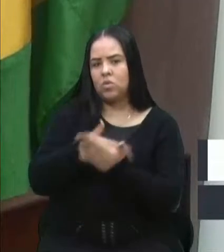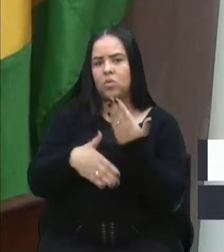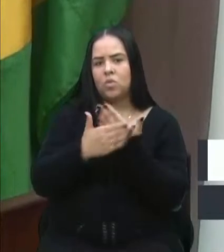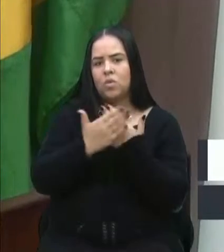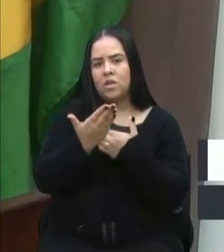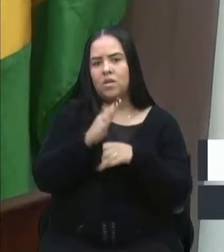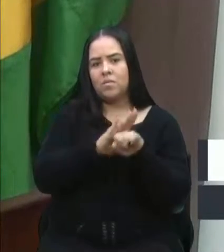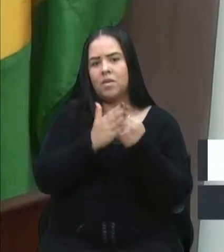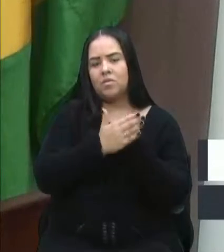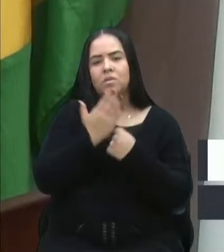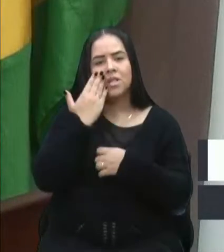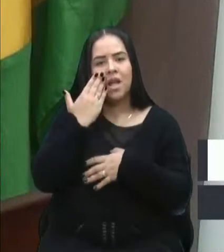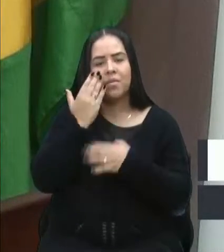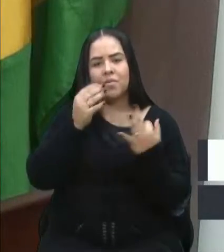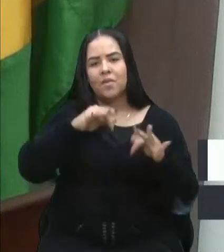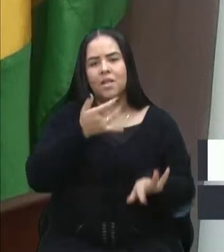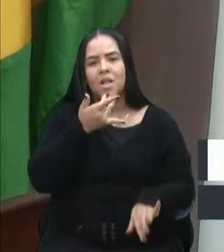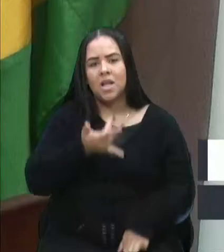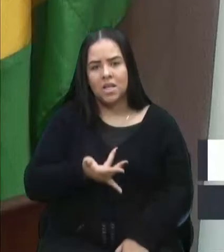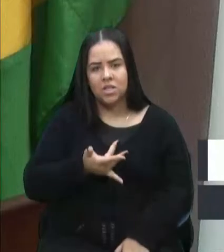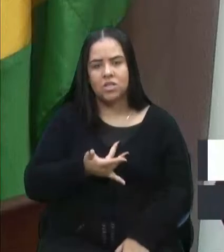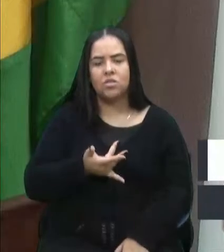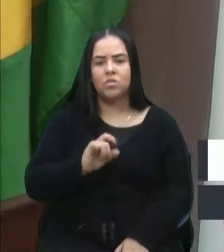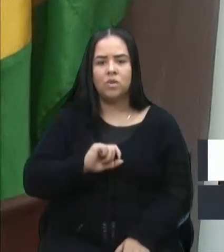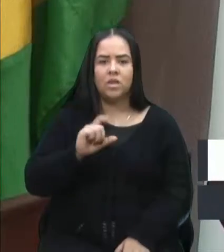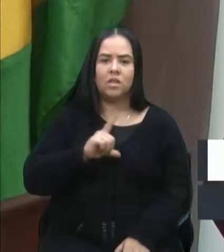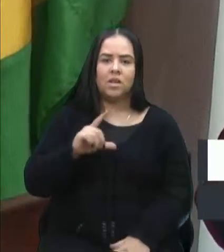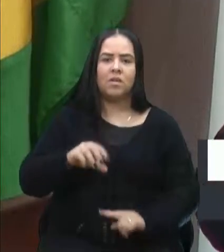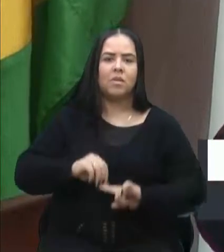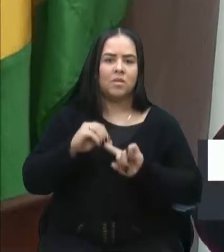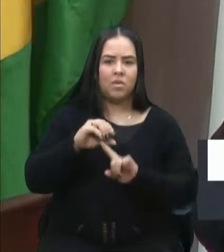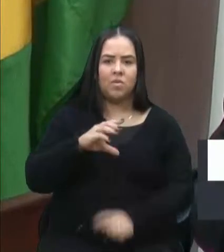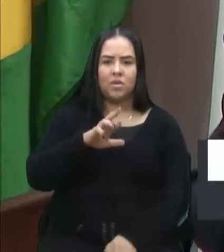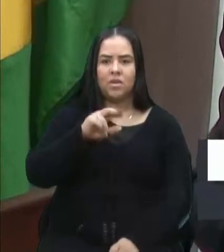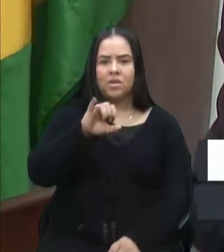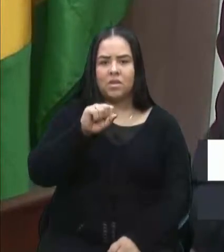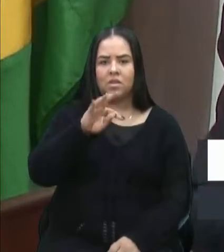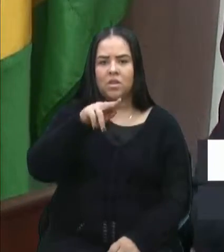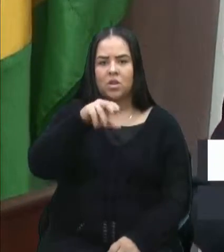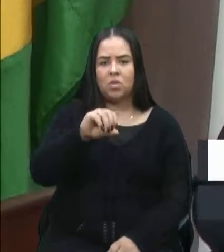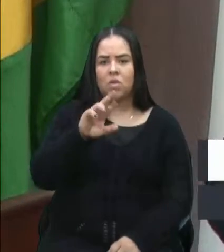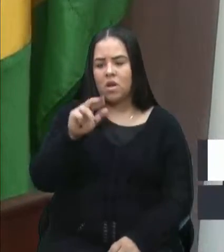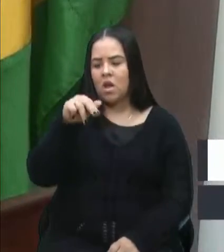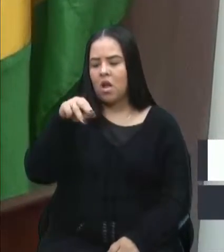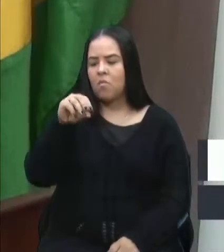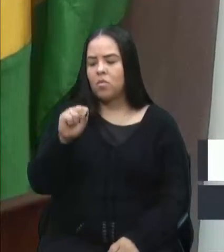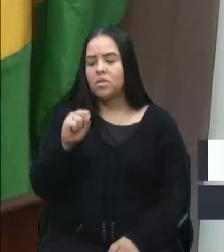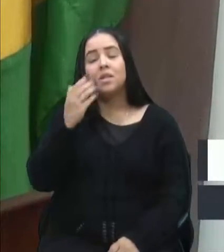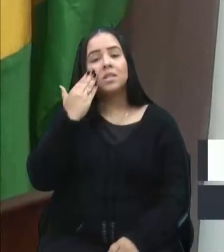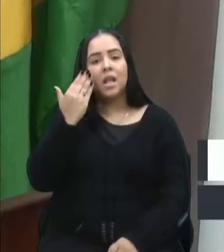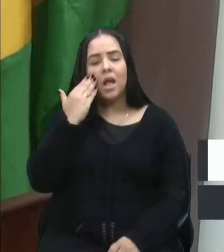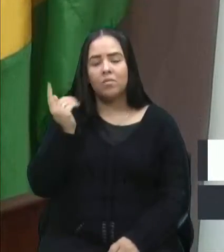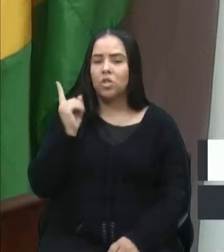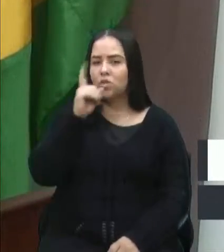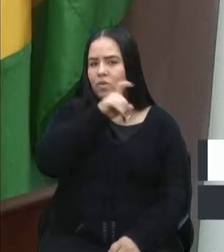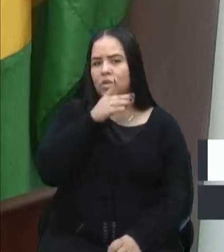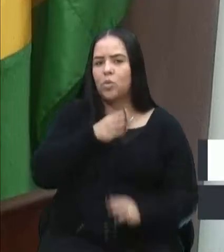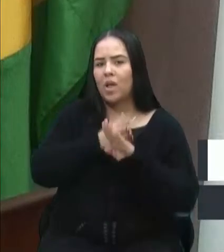sabem no final de tarde, né, principalmente quem vem pela Cristiano Ramos, a dificuldade que é para acessar ali. Então, o cobertor é